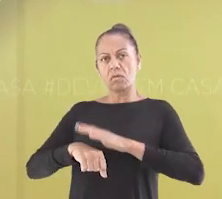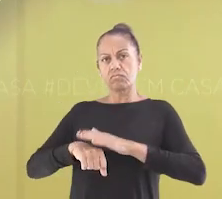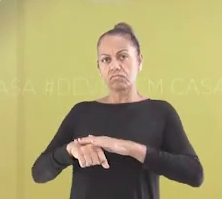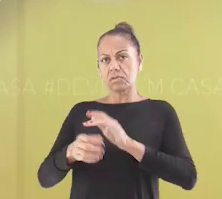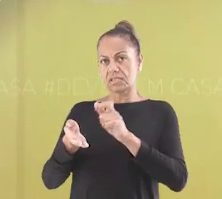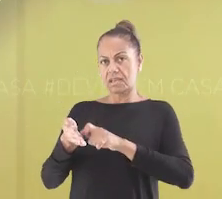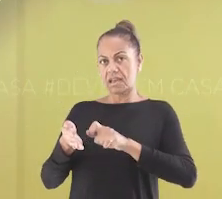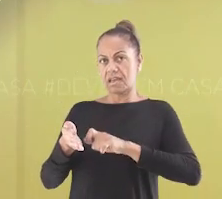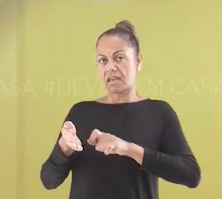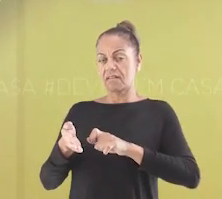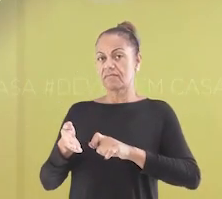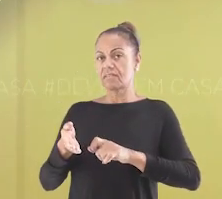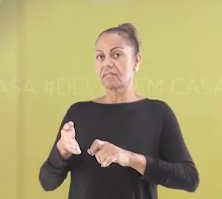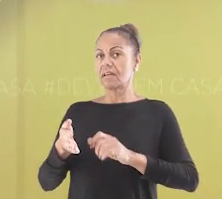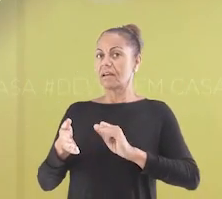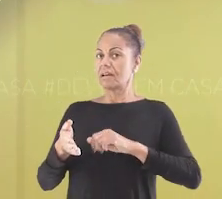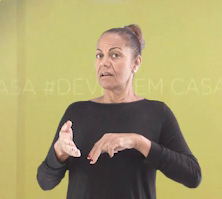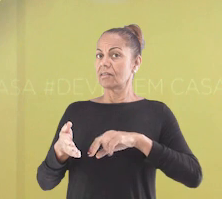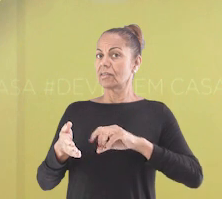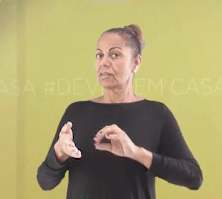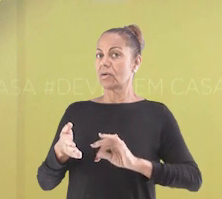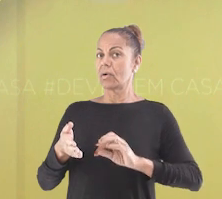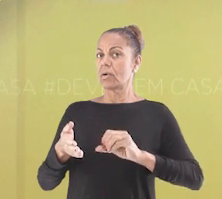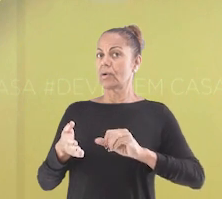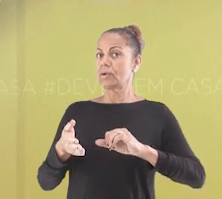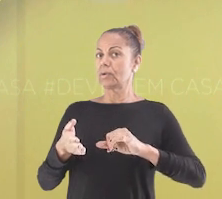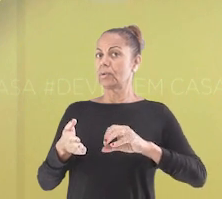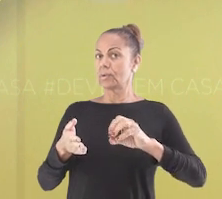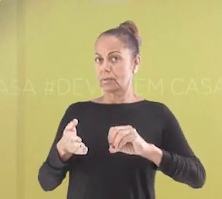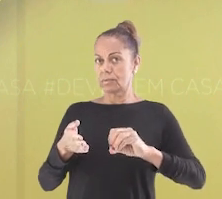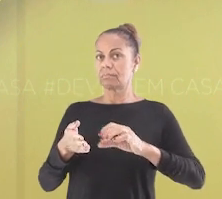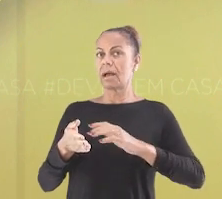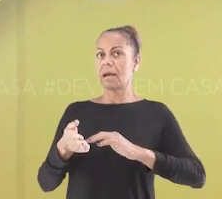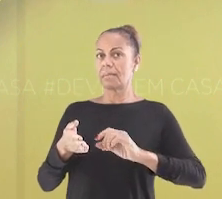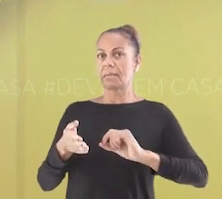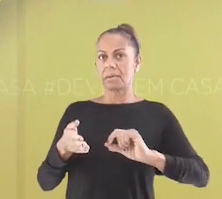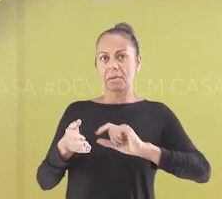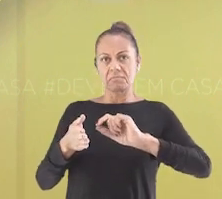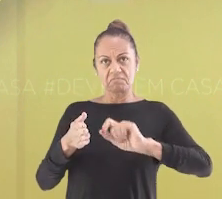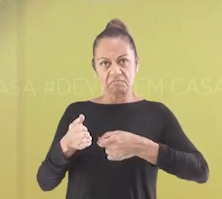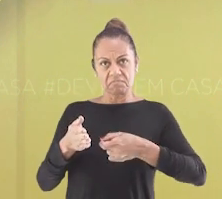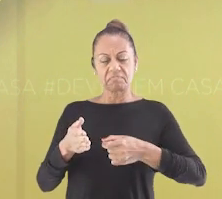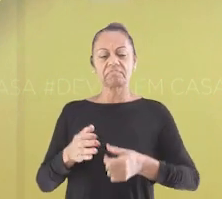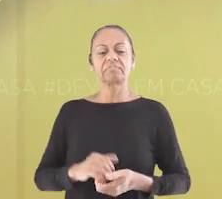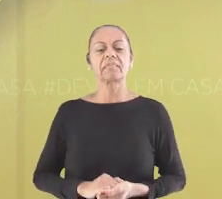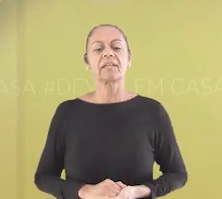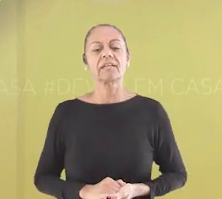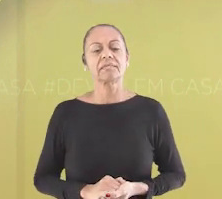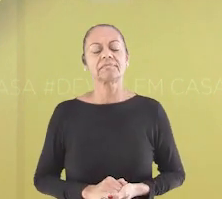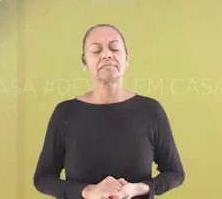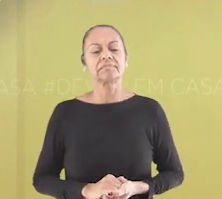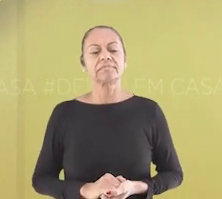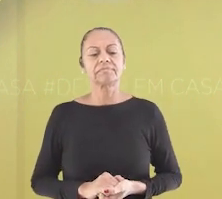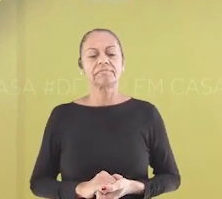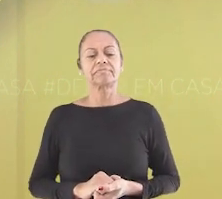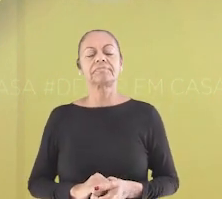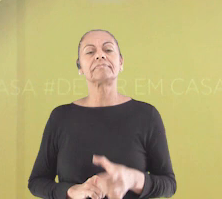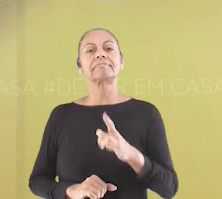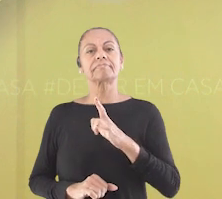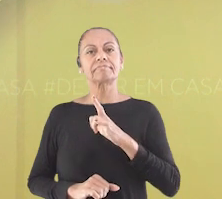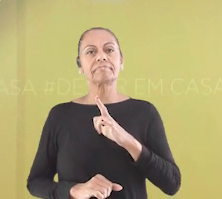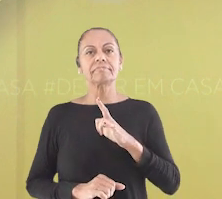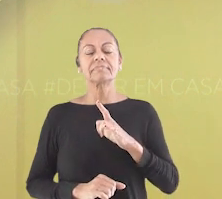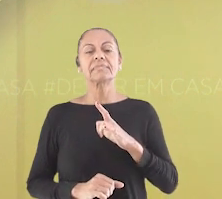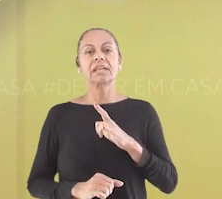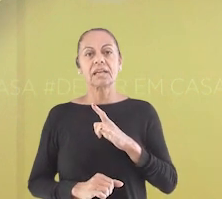temos a assinatura, que é o nome da pessoa que escreveu a carta, Antônio Luciano de Oliveira. Observaram como essa carta do leitor